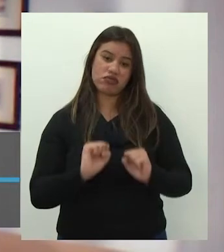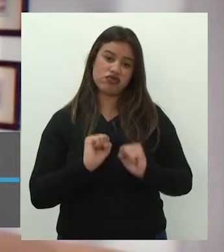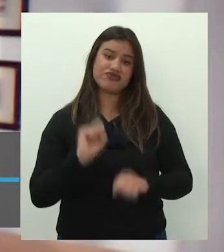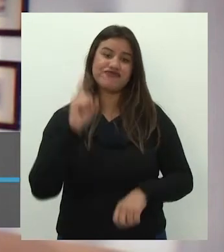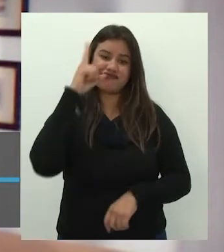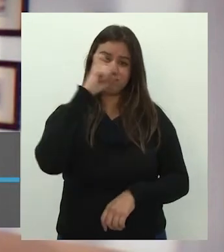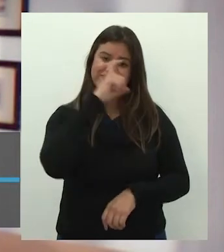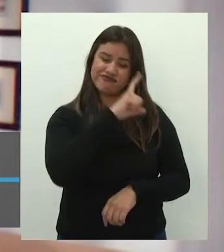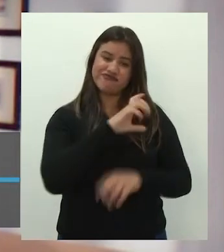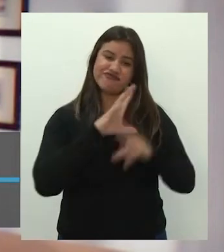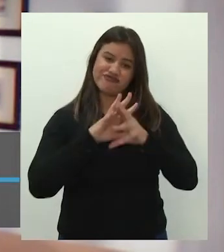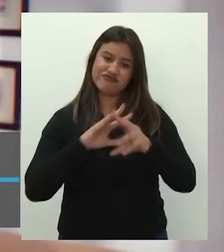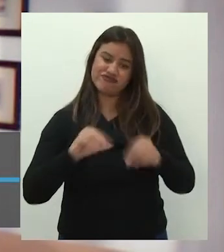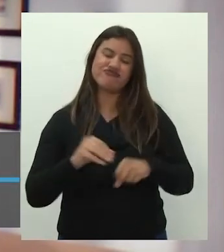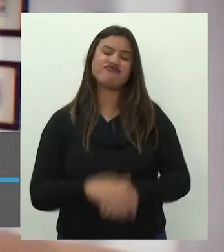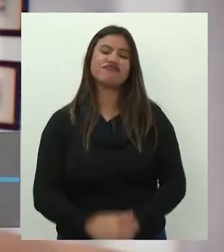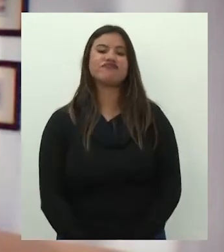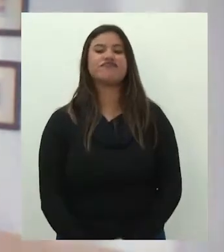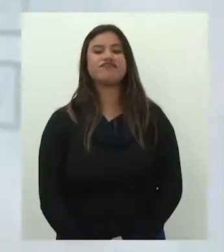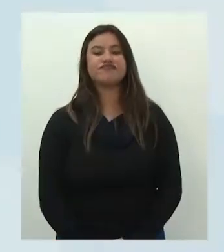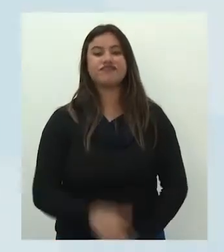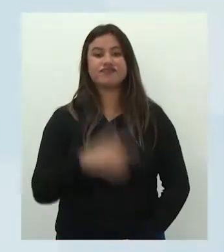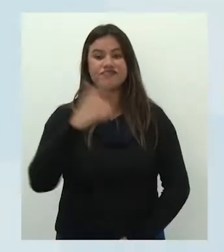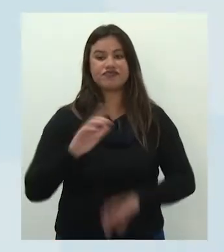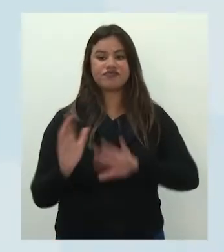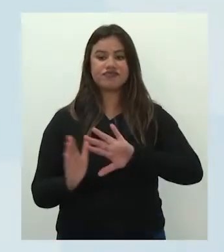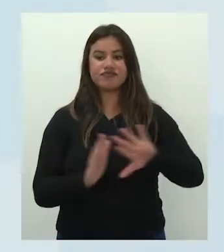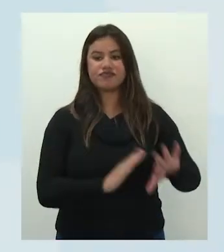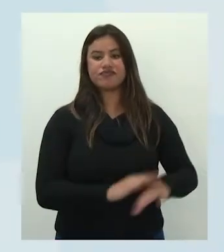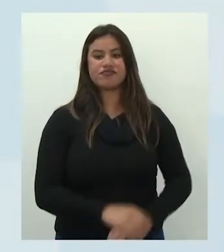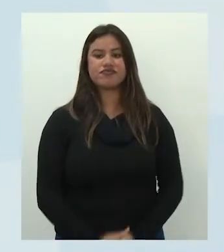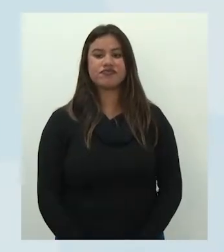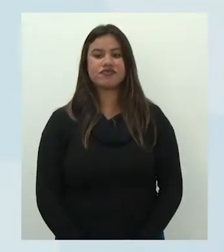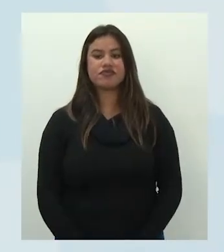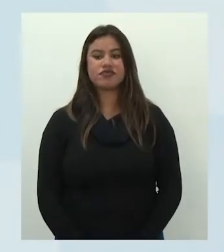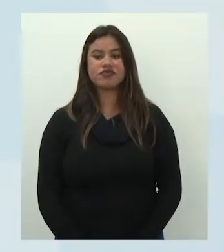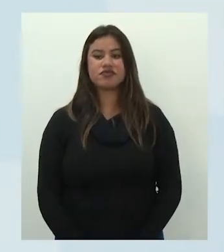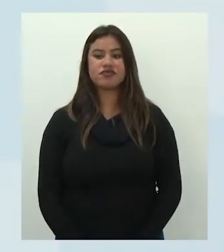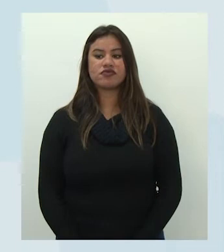mais difícil de consertar. Próximo.